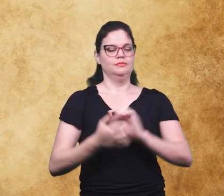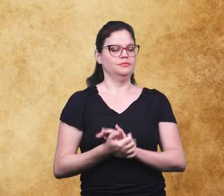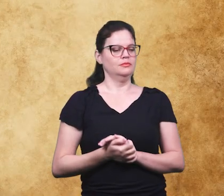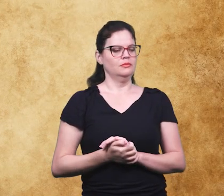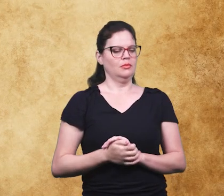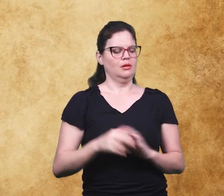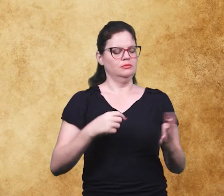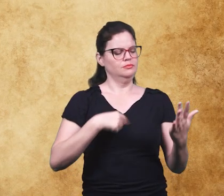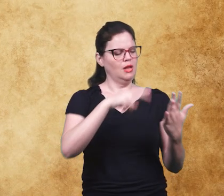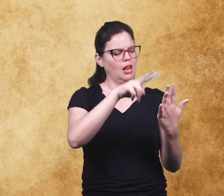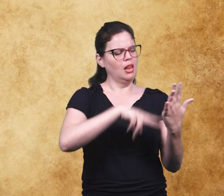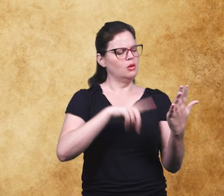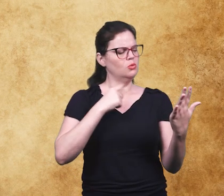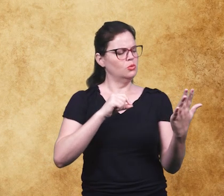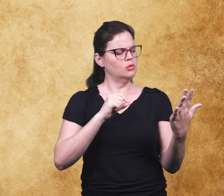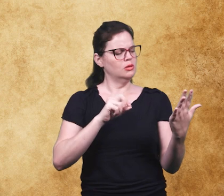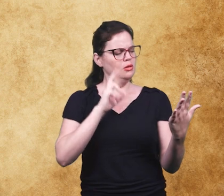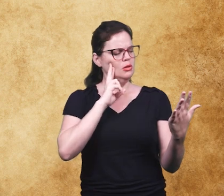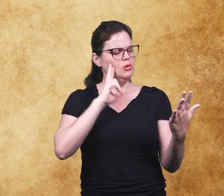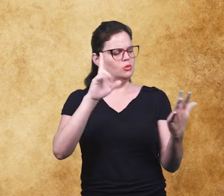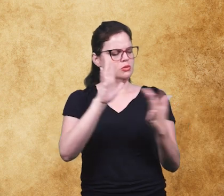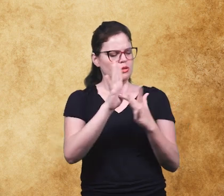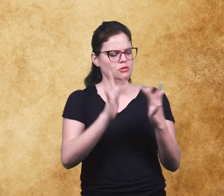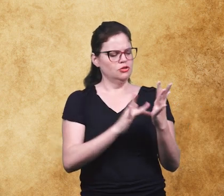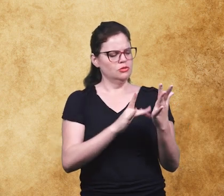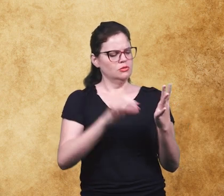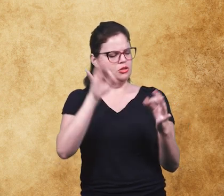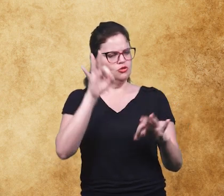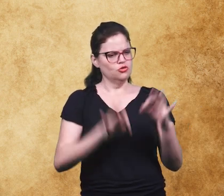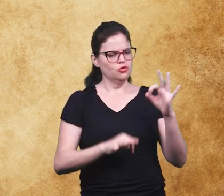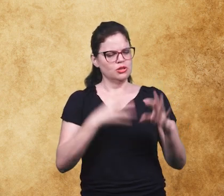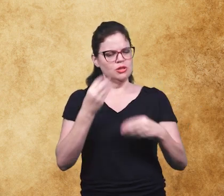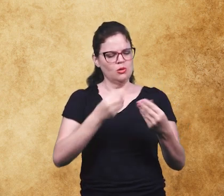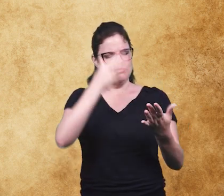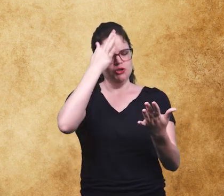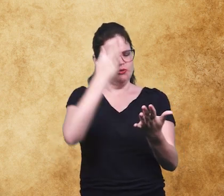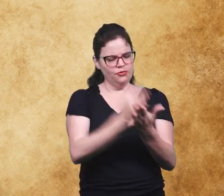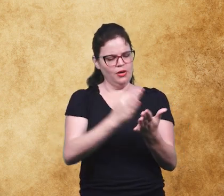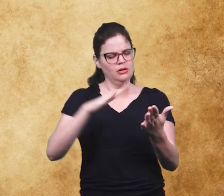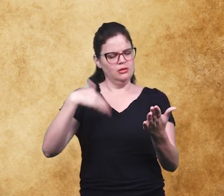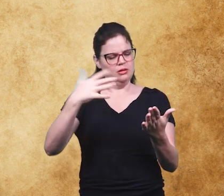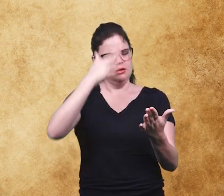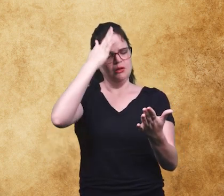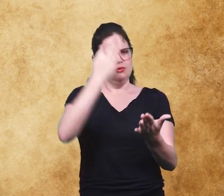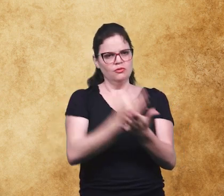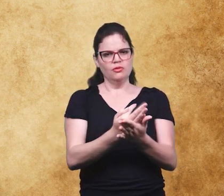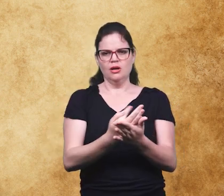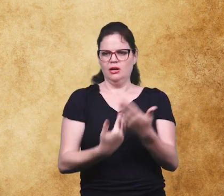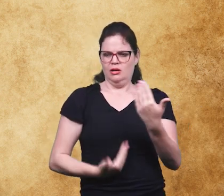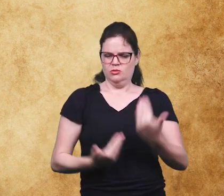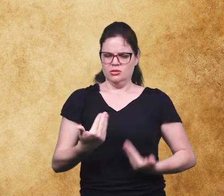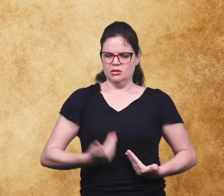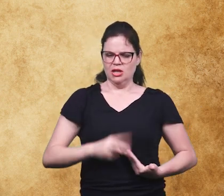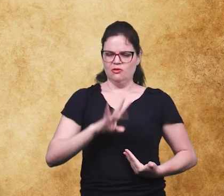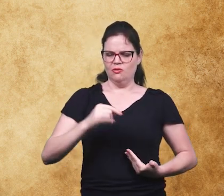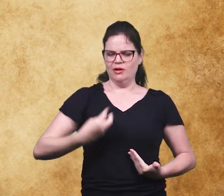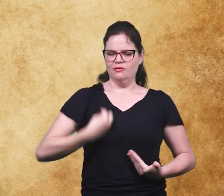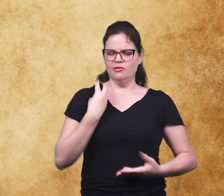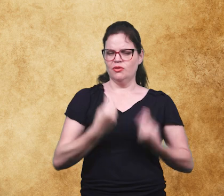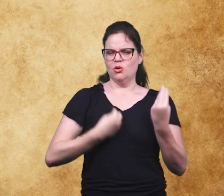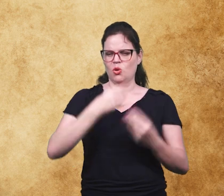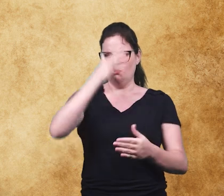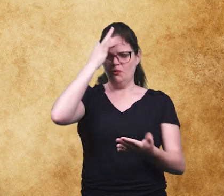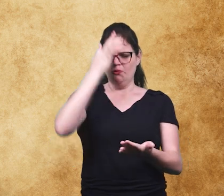que a justiça de Deus se revela do Evangelho, de fé em fé, como está escrito, o justo viverá por